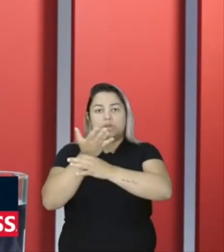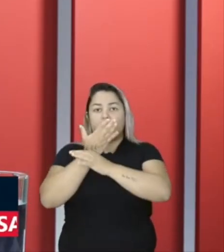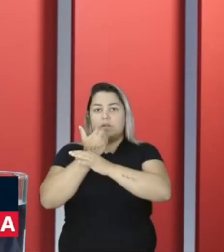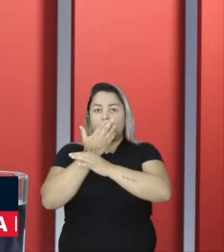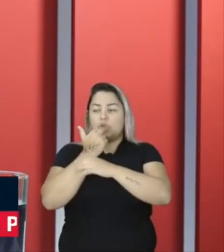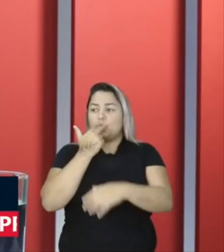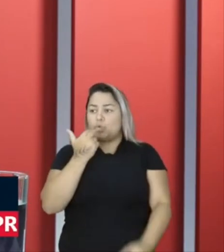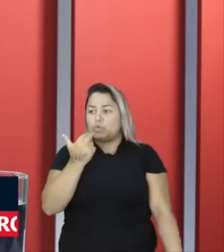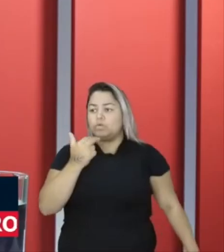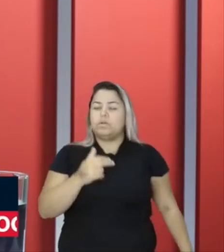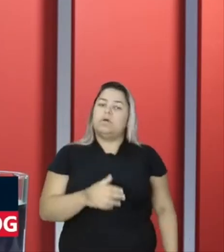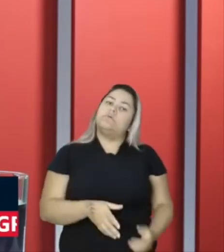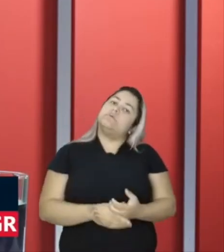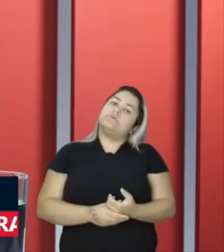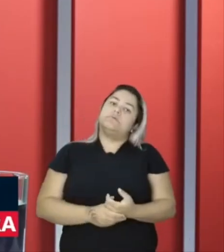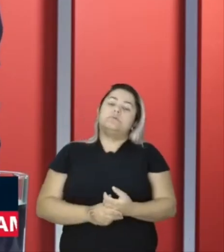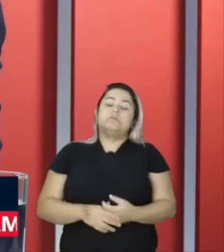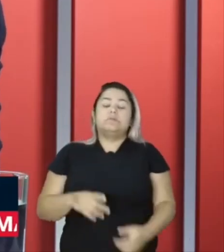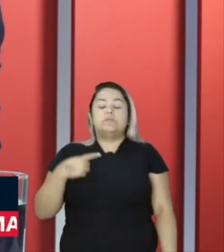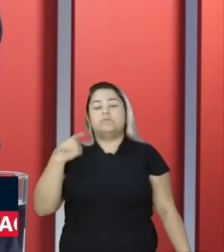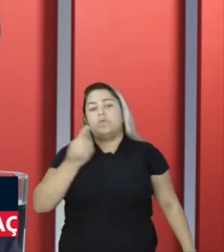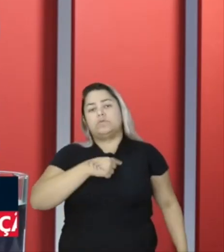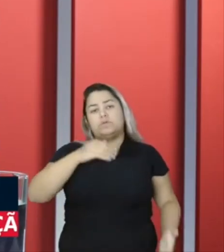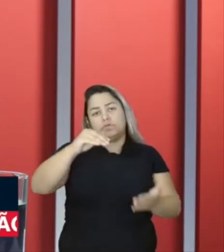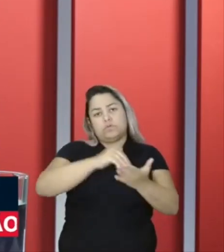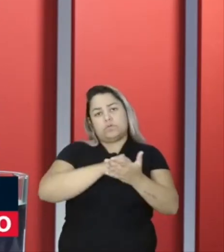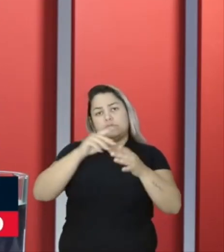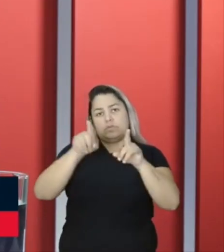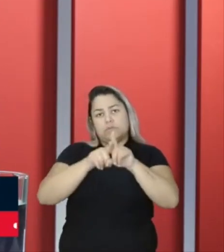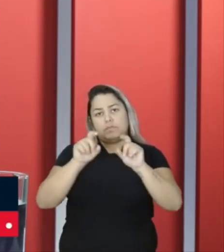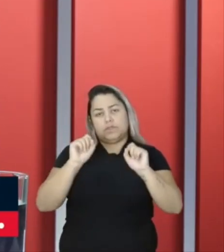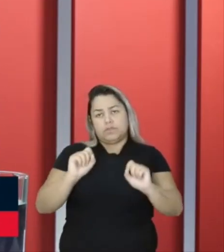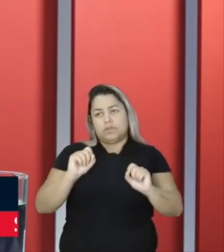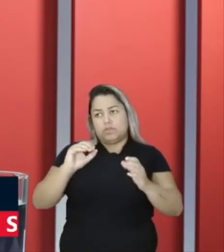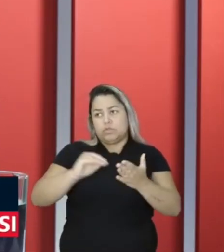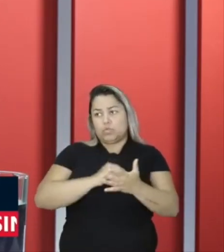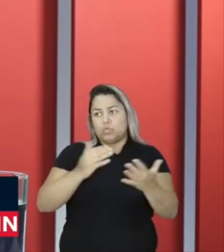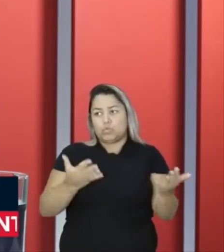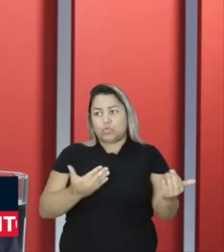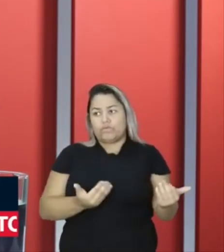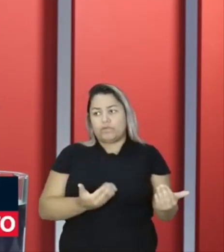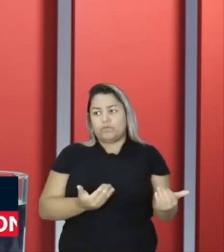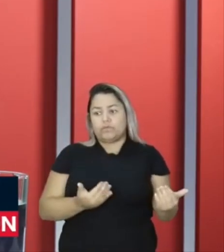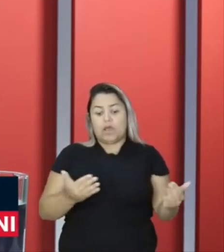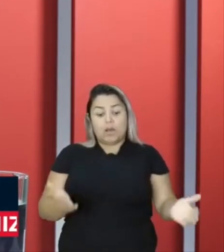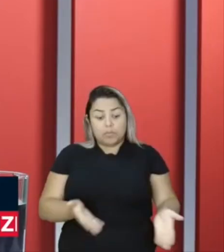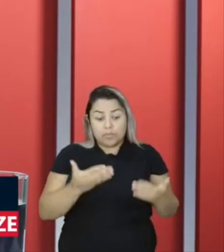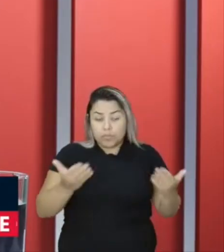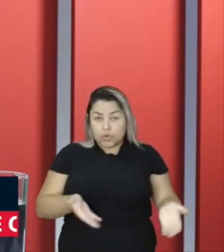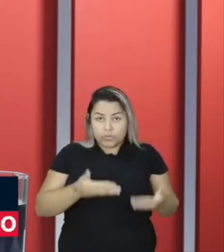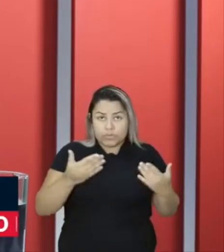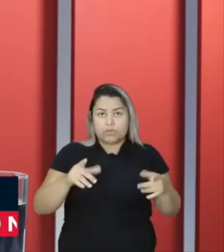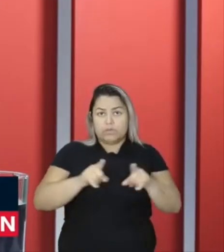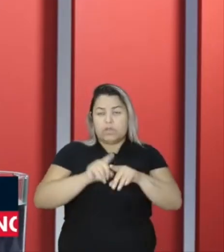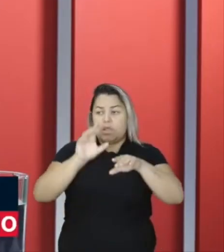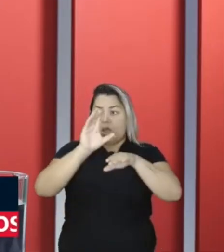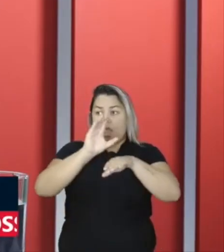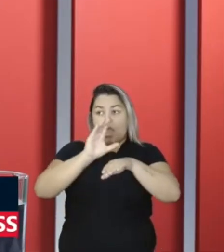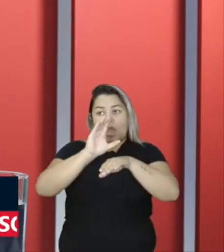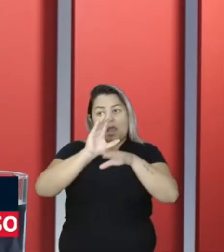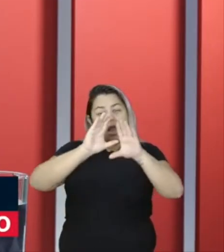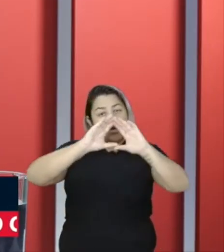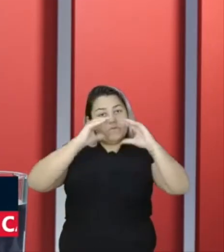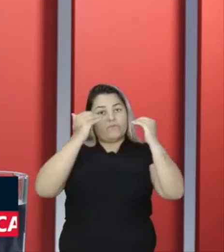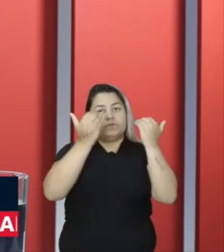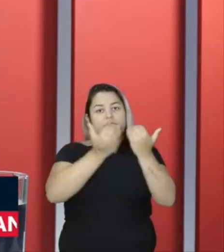Nutricional. Na nossa Secretaria-Geral temos também a Secretaria de Juventude, que está promovendo, né, a Conferência Nacional de Juventude, vai acontecer